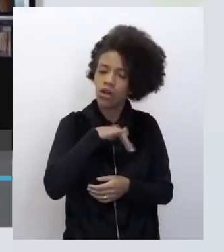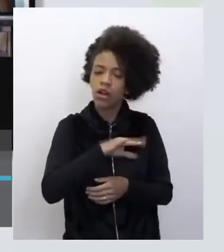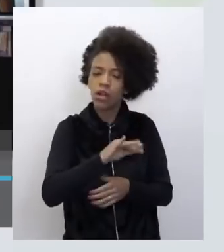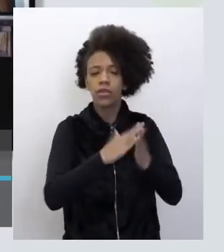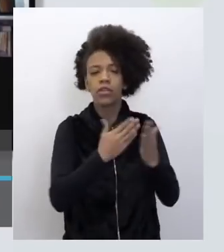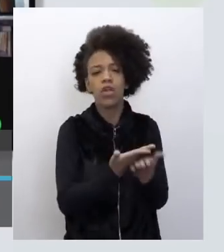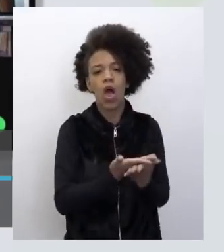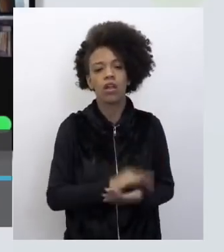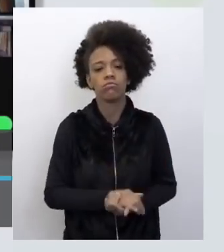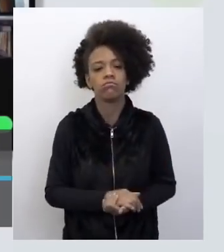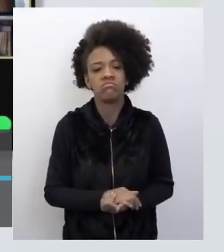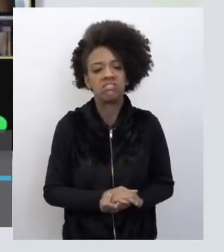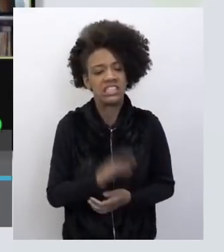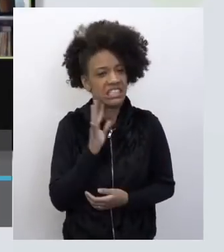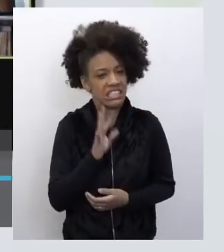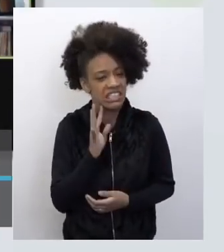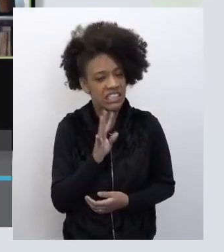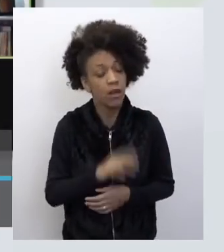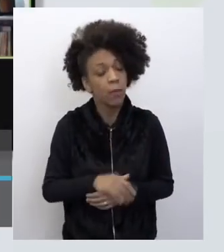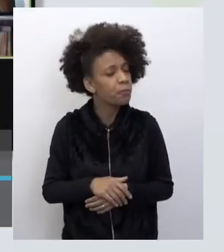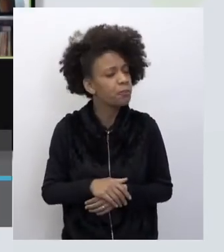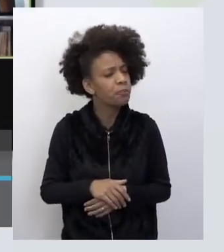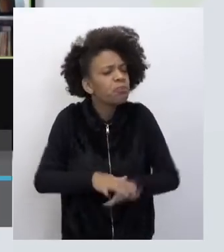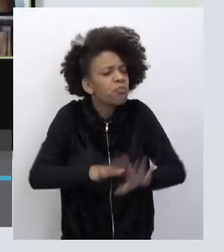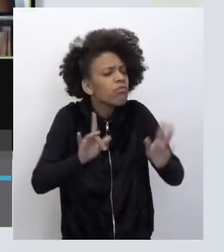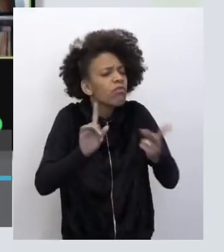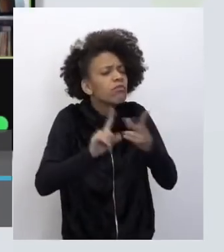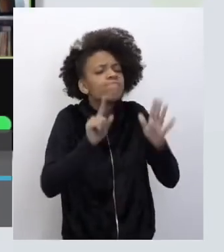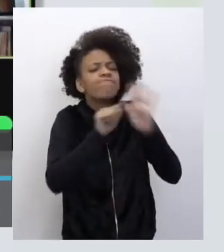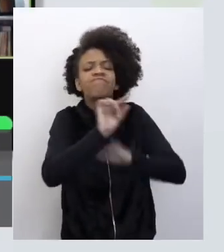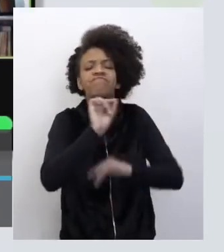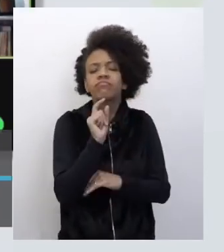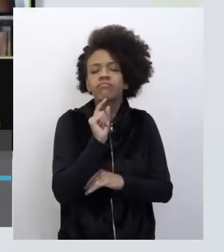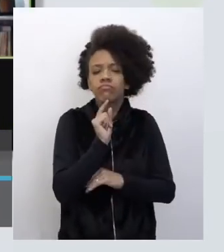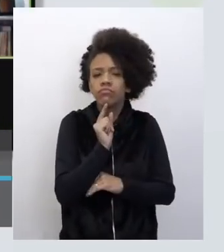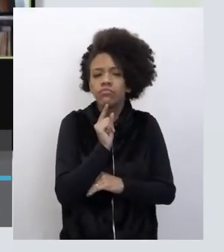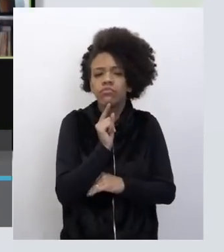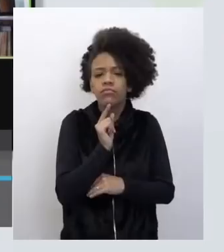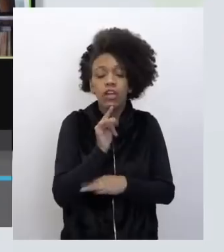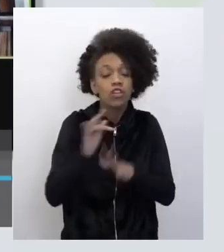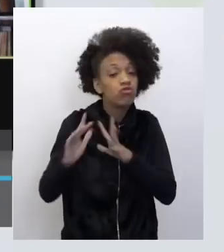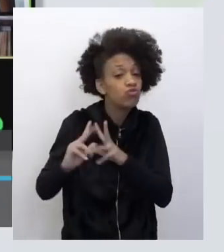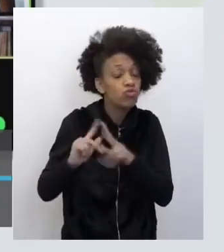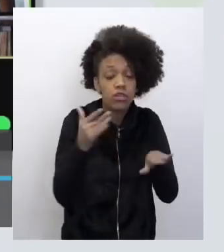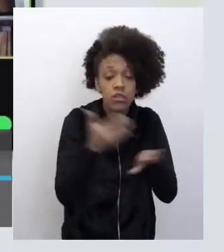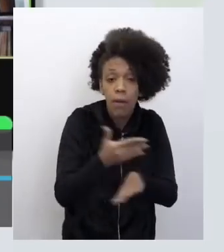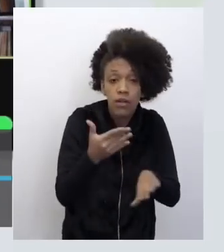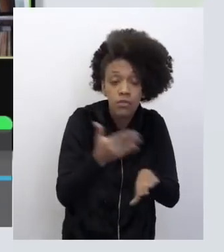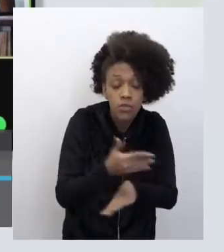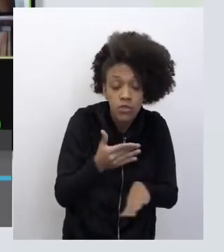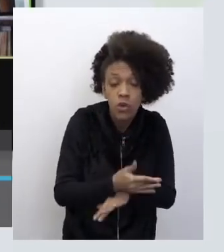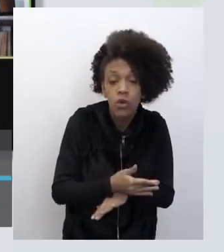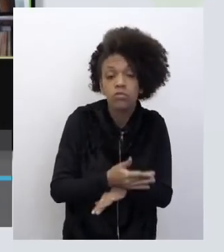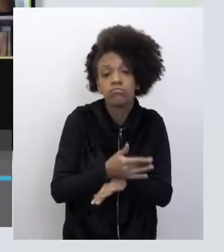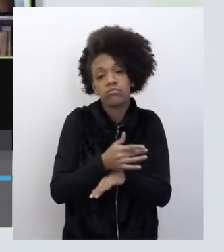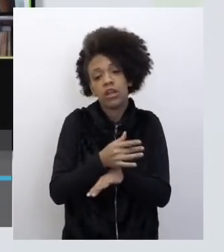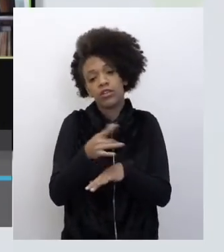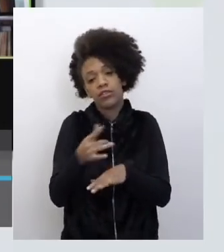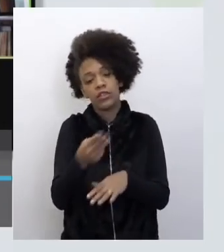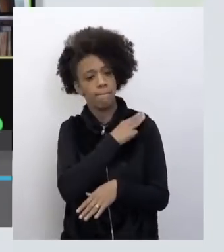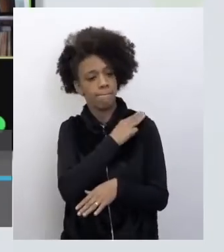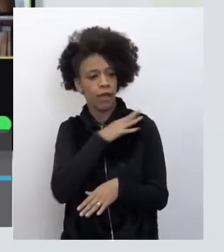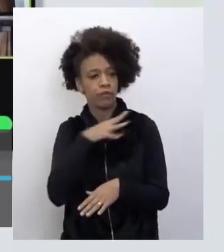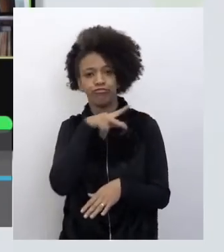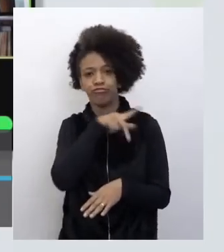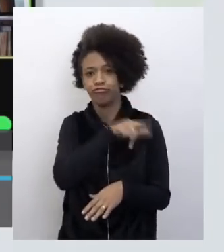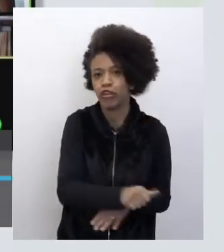né? Que bacana. E me diga uma coisa, assim, de todas essas suas participações, né, que você ficou o ensino médio inteiro